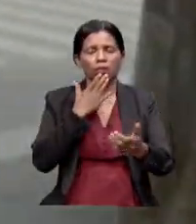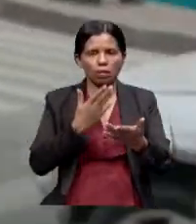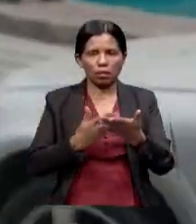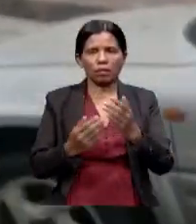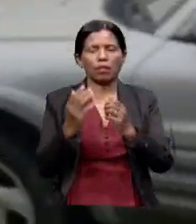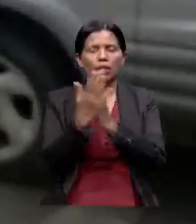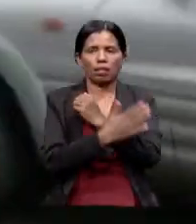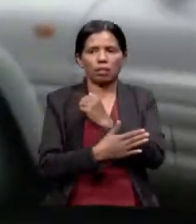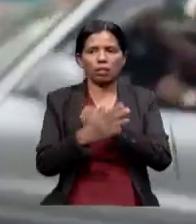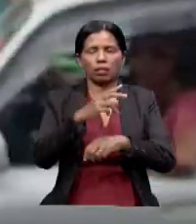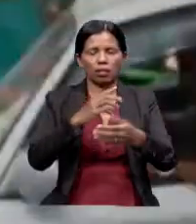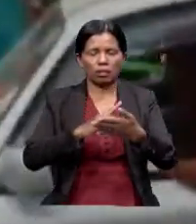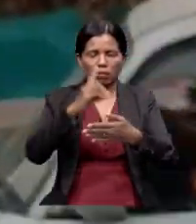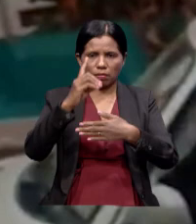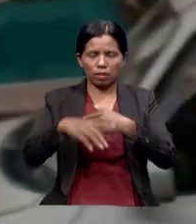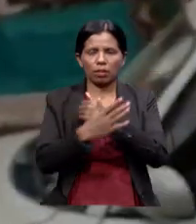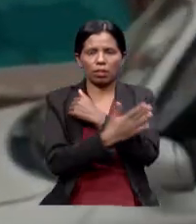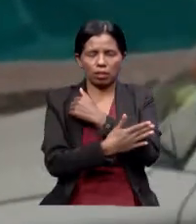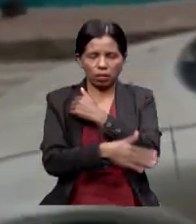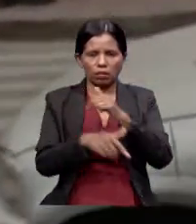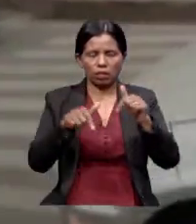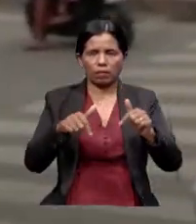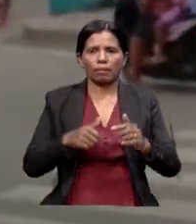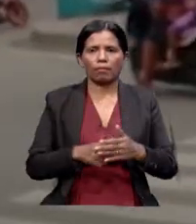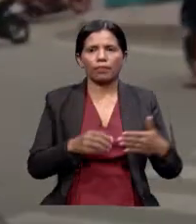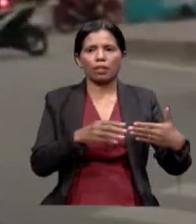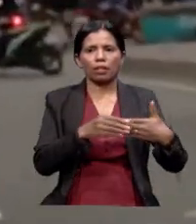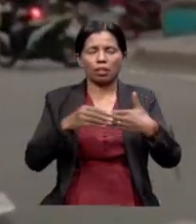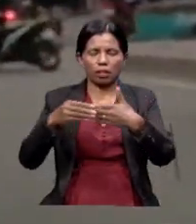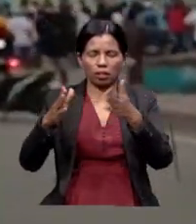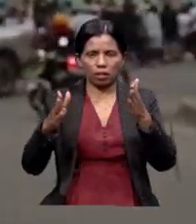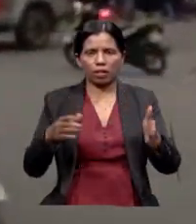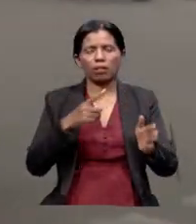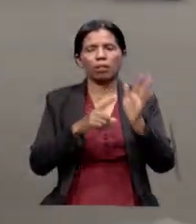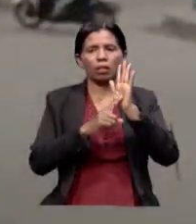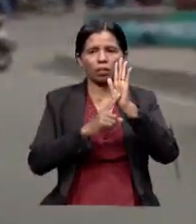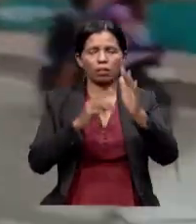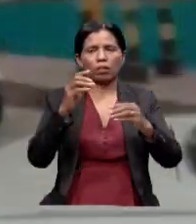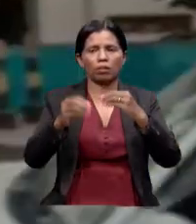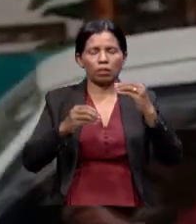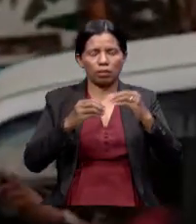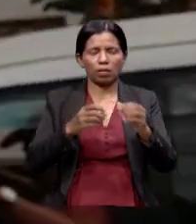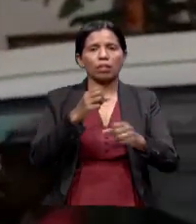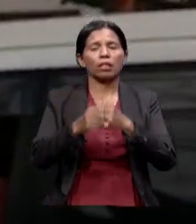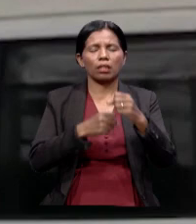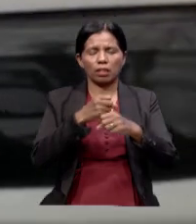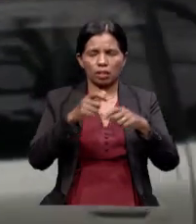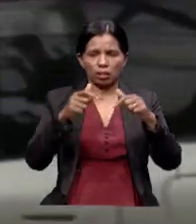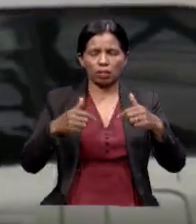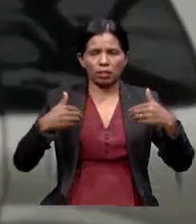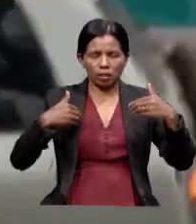no desenvolvimento e a nação soberana. Líder órgão executivo ato apelo ne relacion ho inicio tina ne